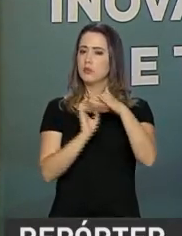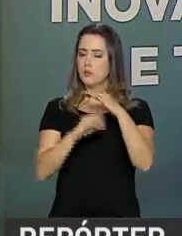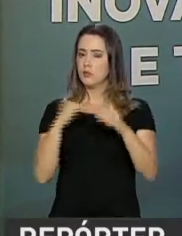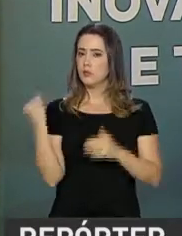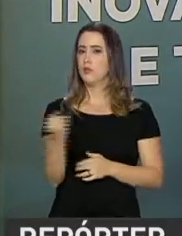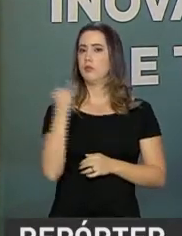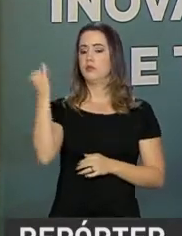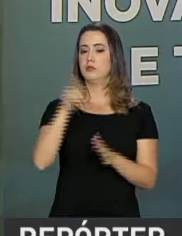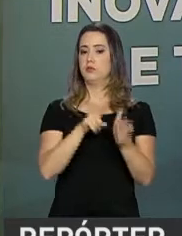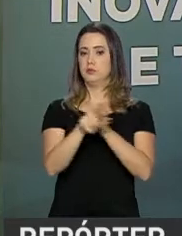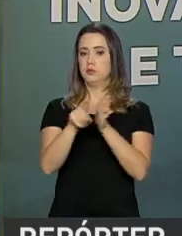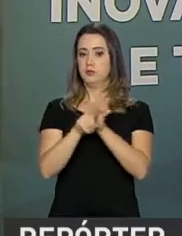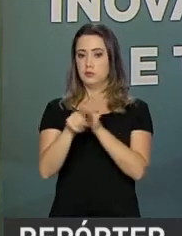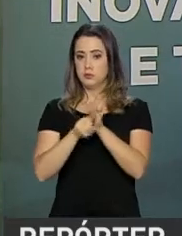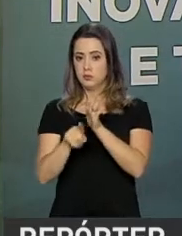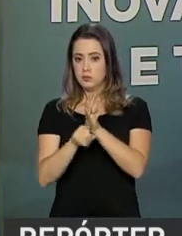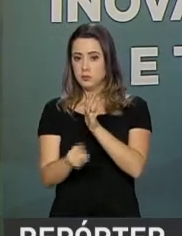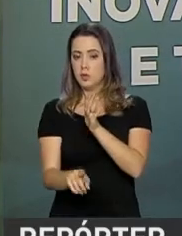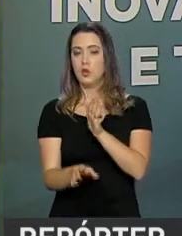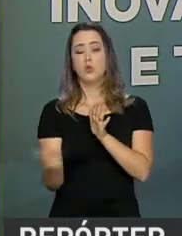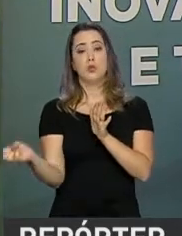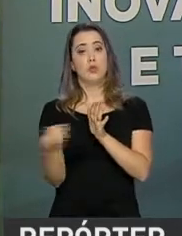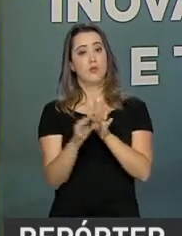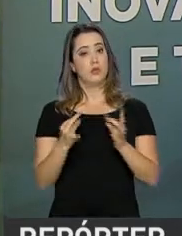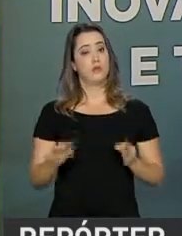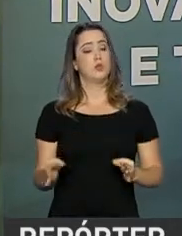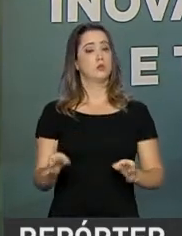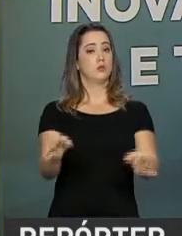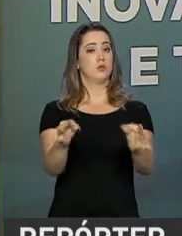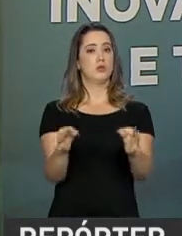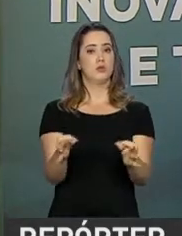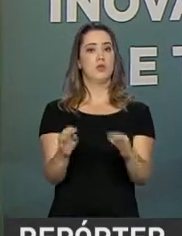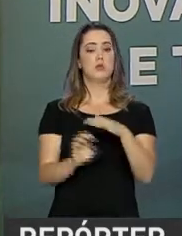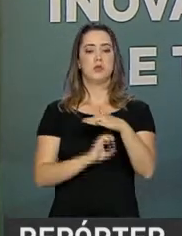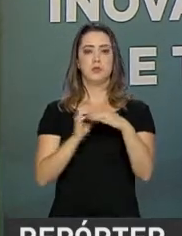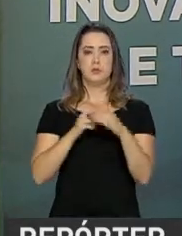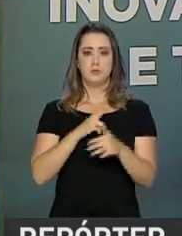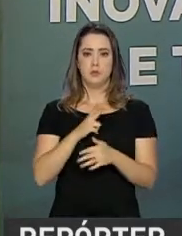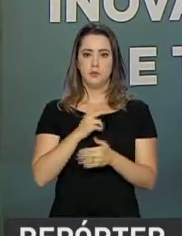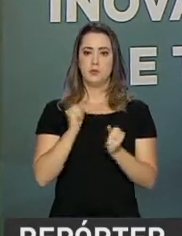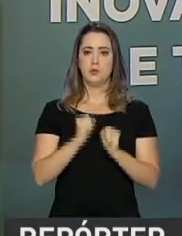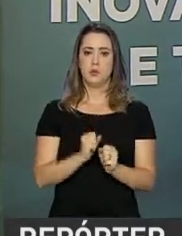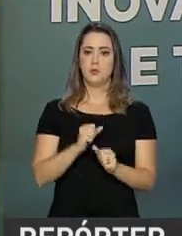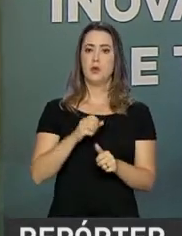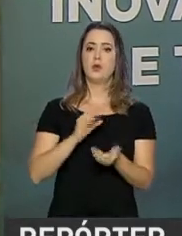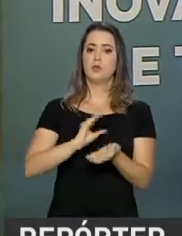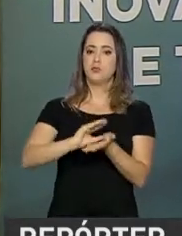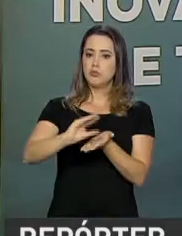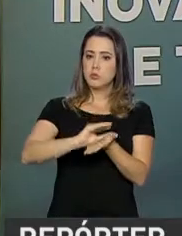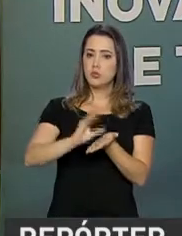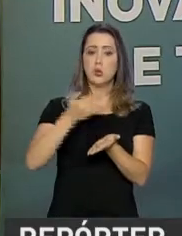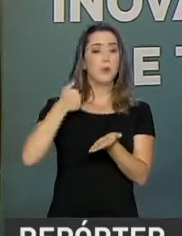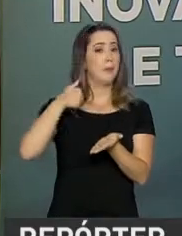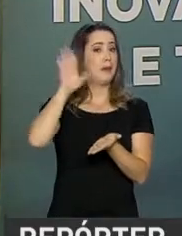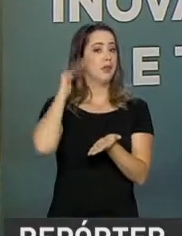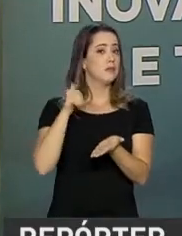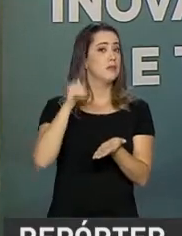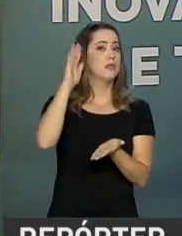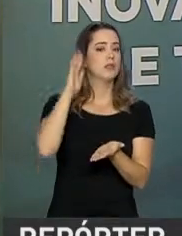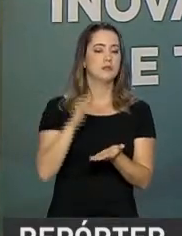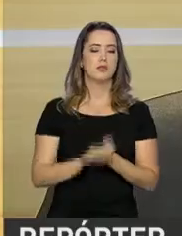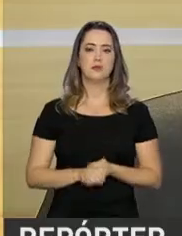da pesquisa e inovação para que o setor privado em vista mais e transforme conhecimentos em novos